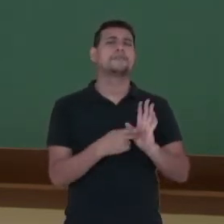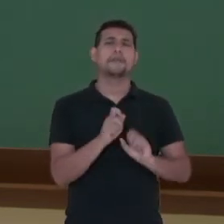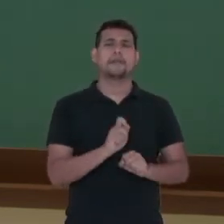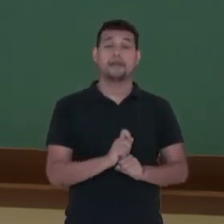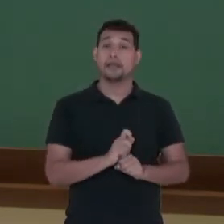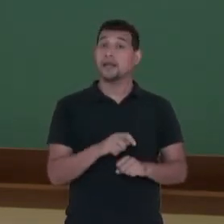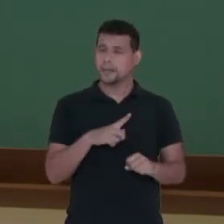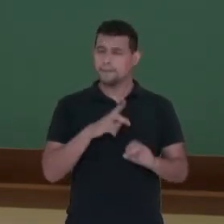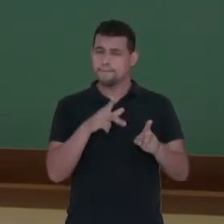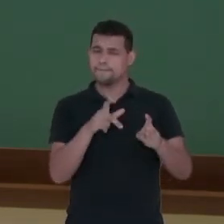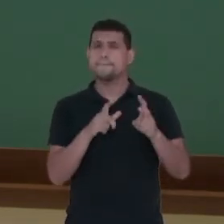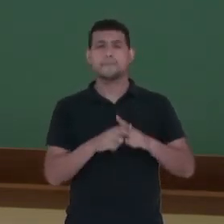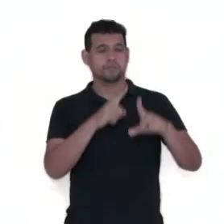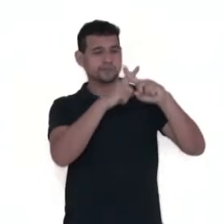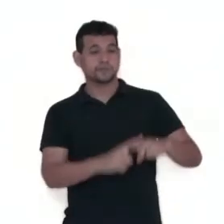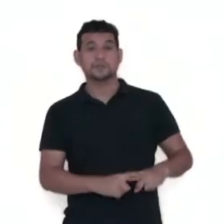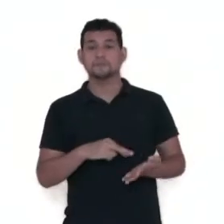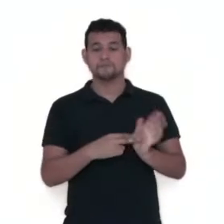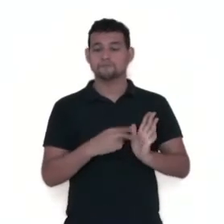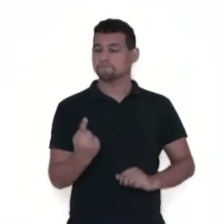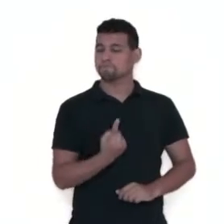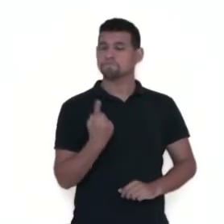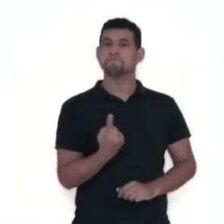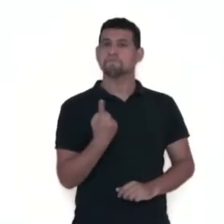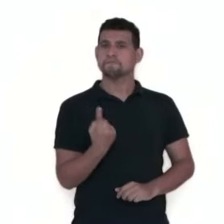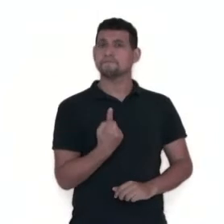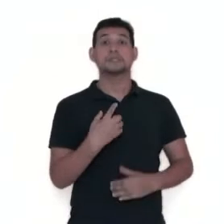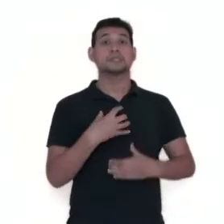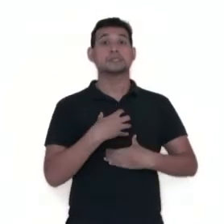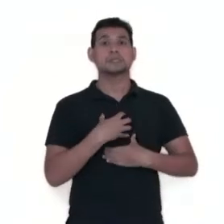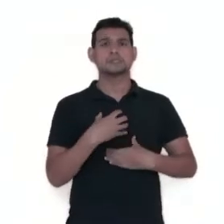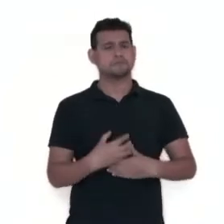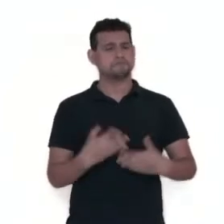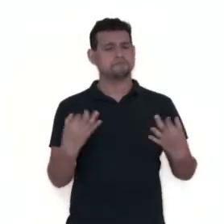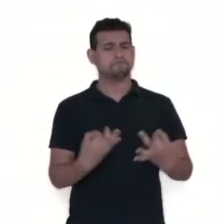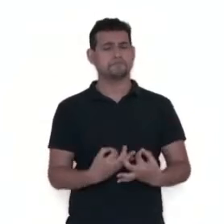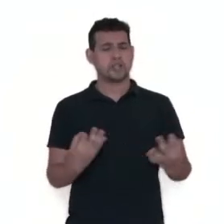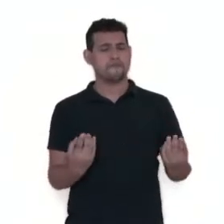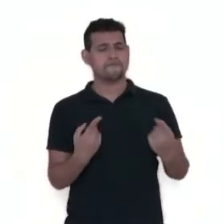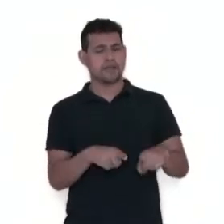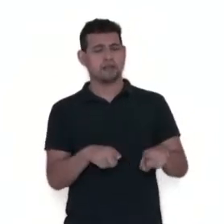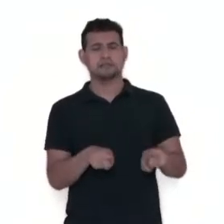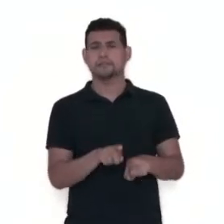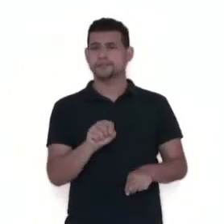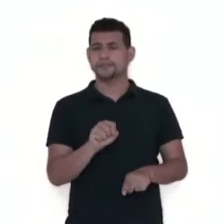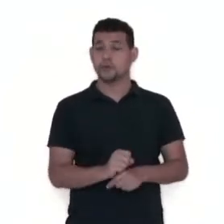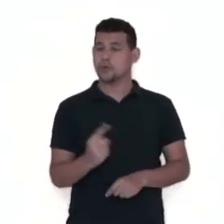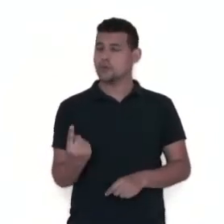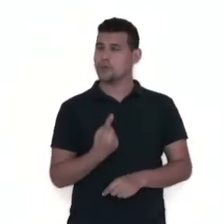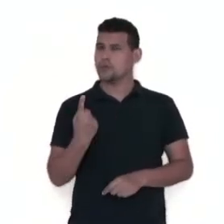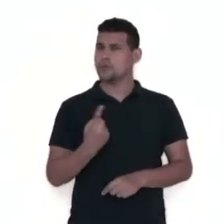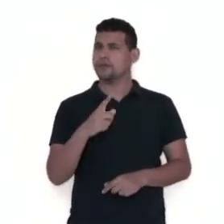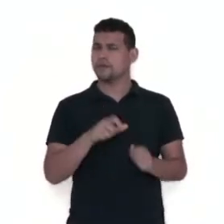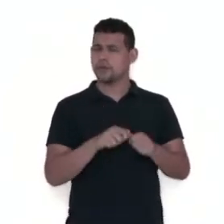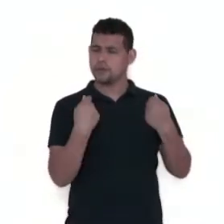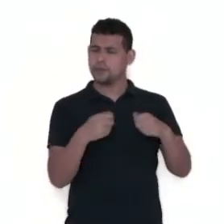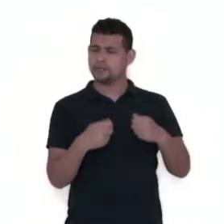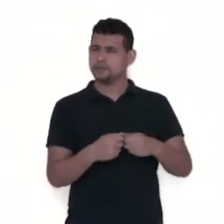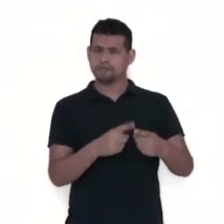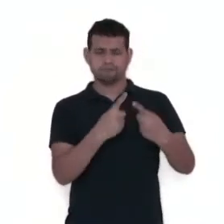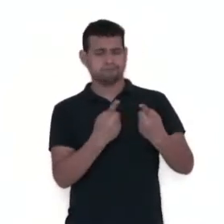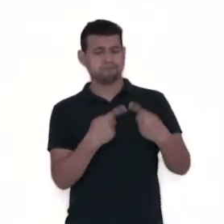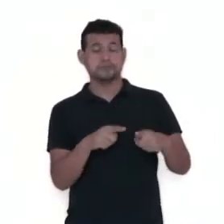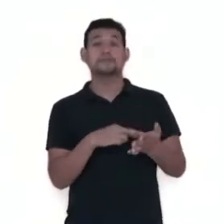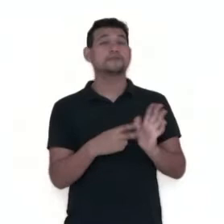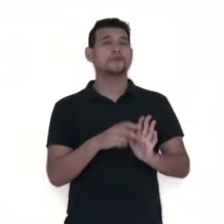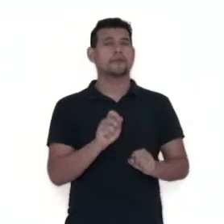que as competições é o único a ser desafiado, o único contra quem deve se competir é